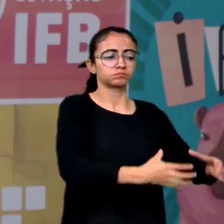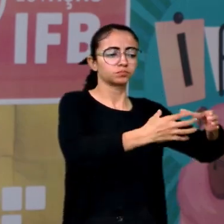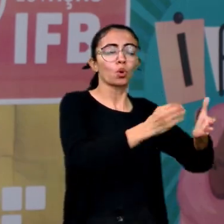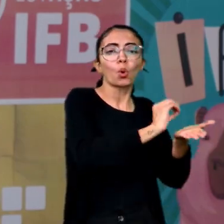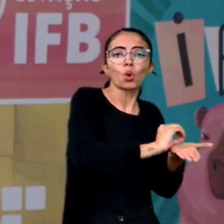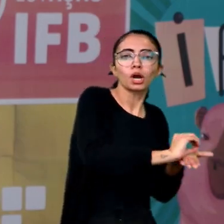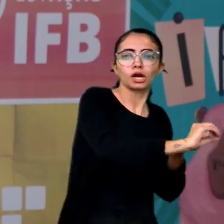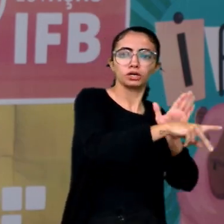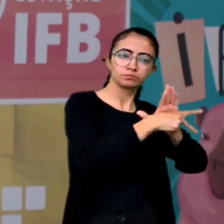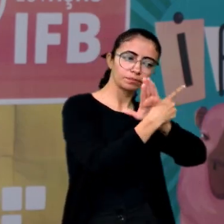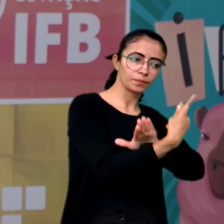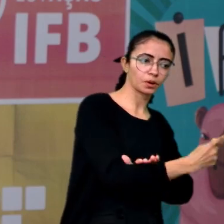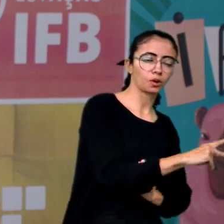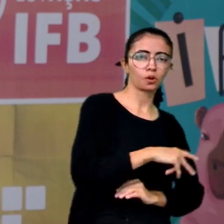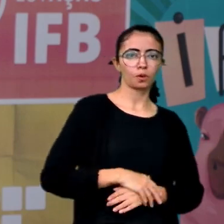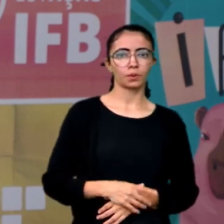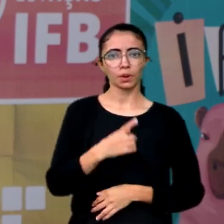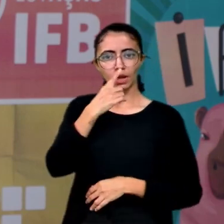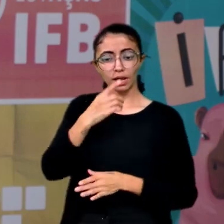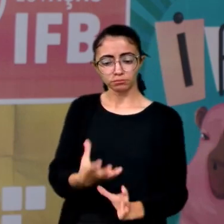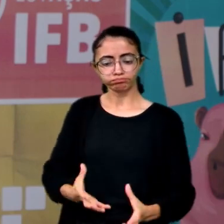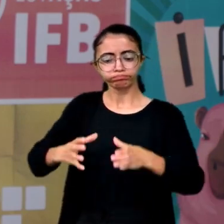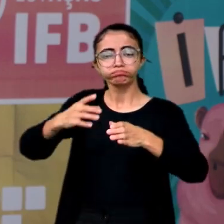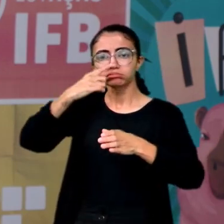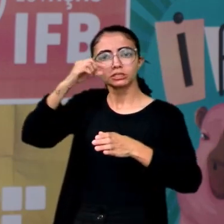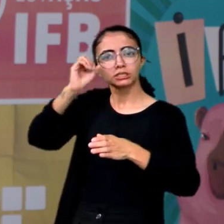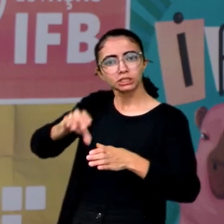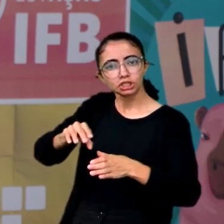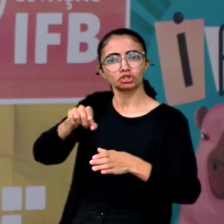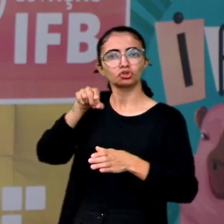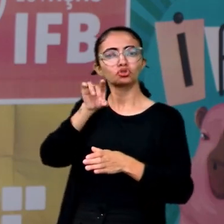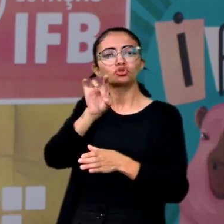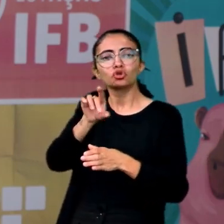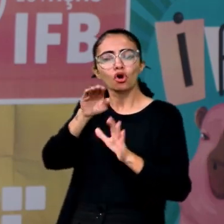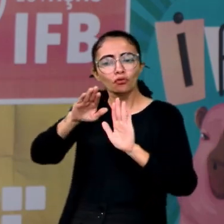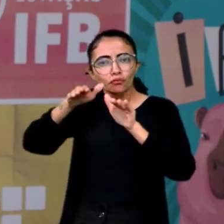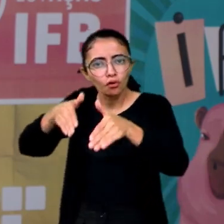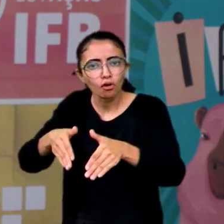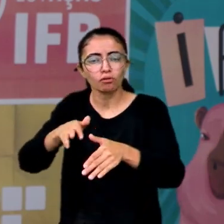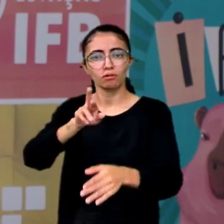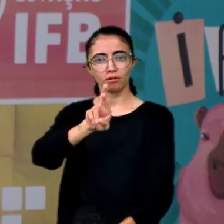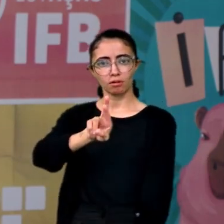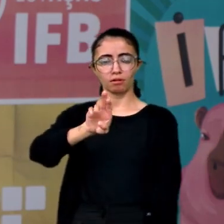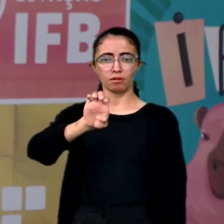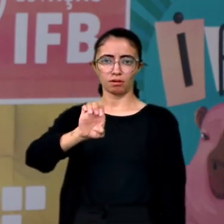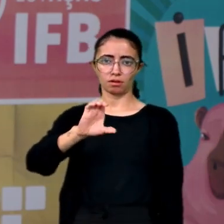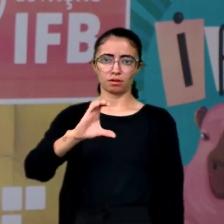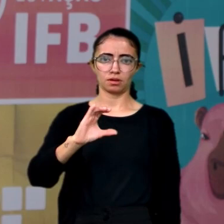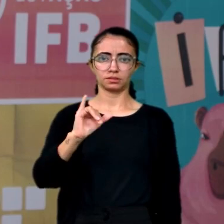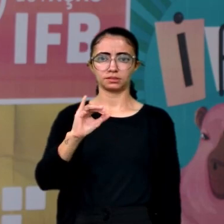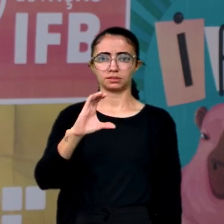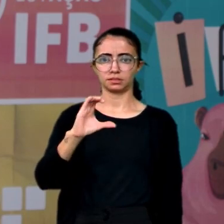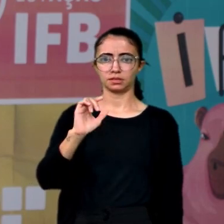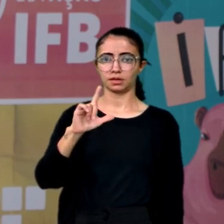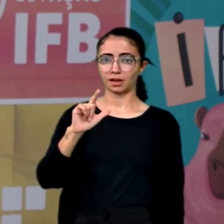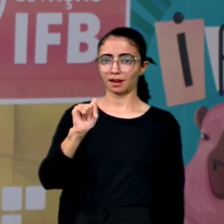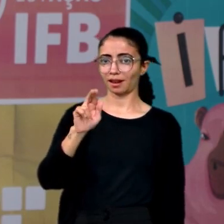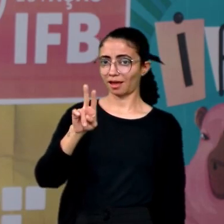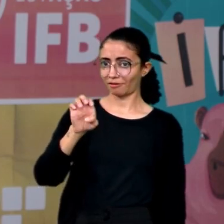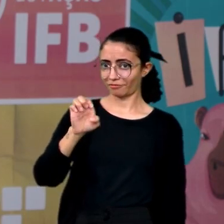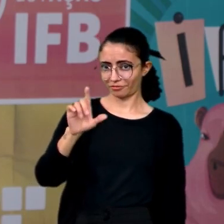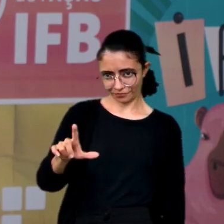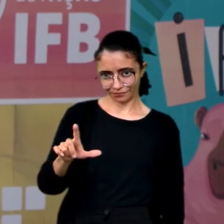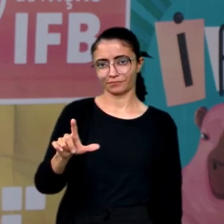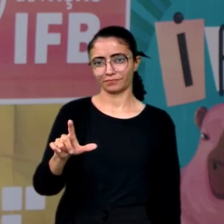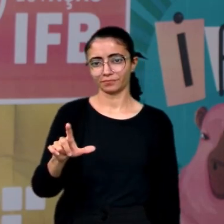só o reciclável. Não precisa lavar muito, coloca lá, só não deixa meleca, porque ninguém gosta de colocar a mão na meleca do